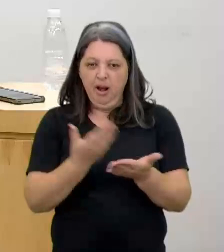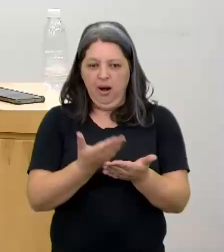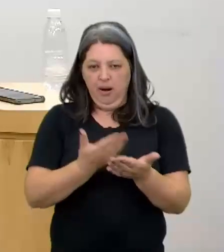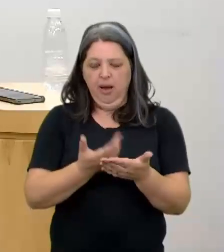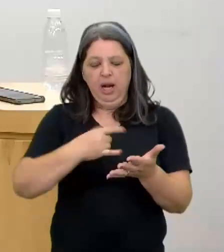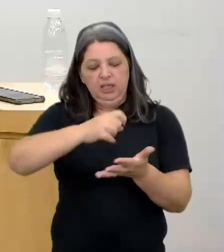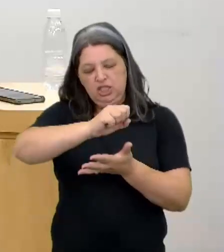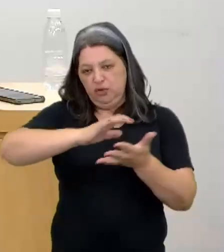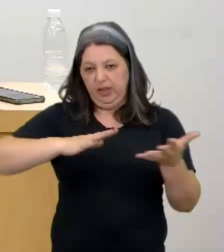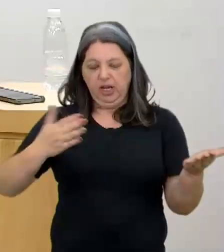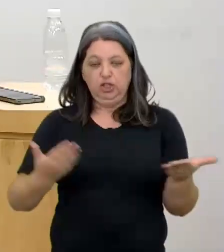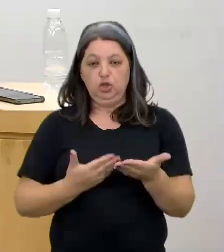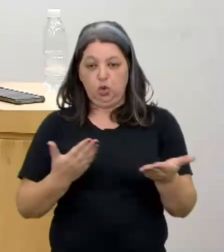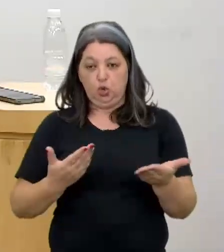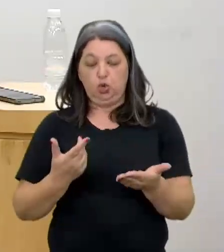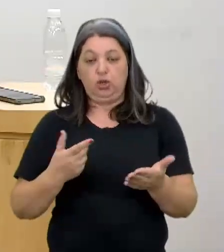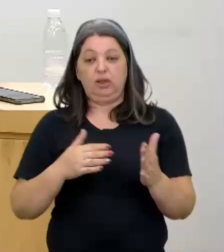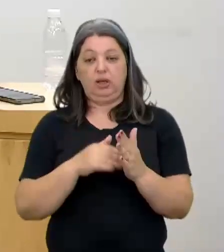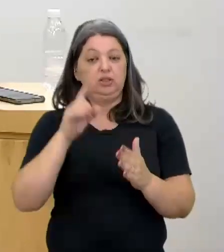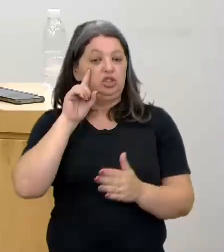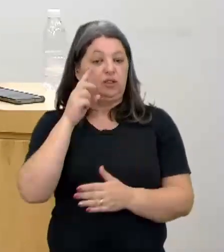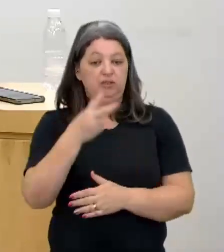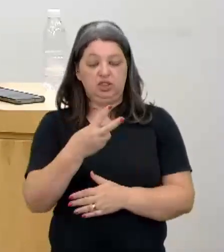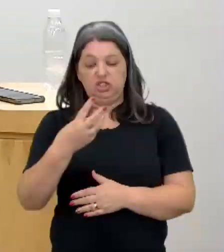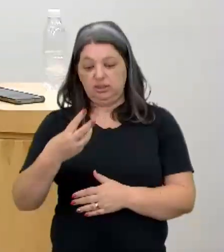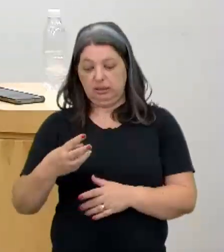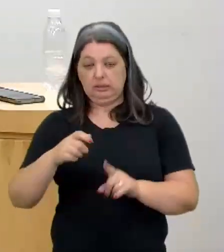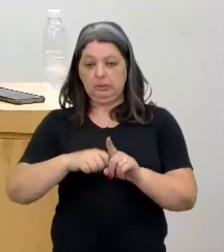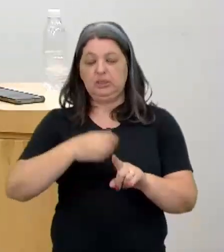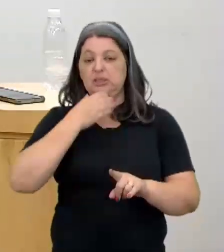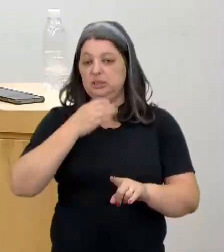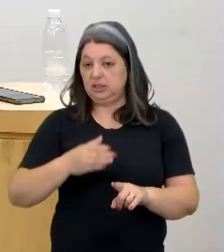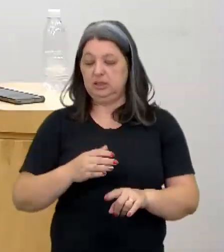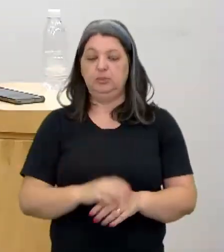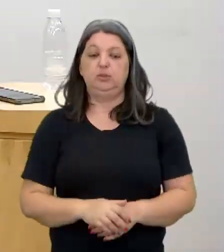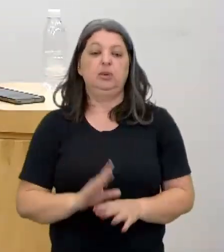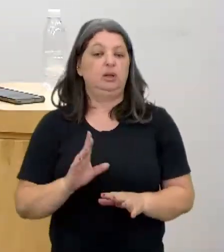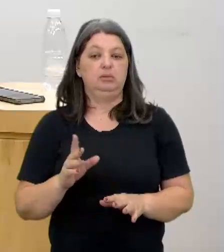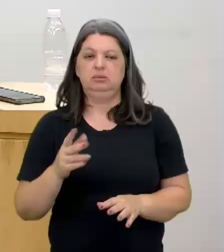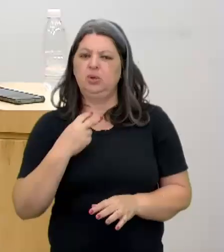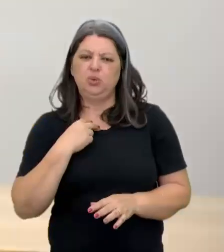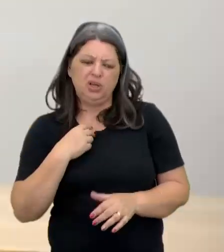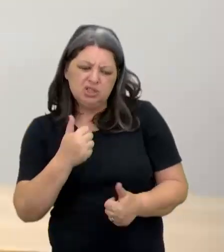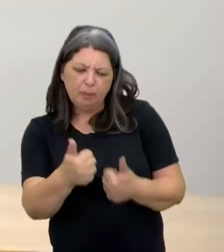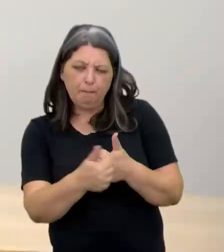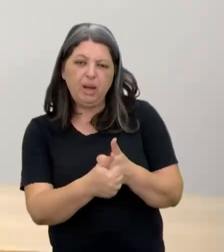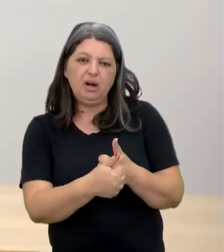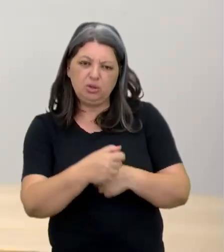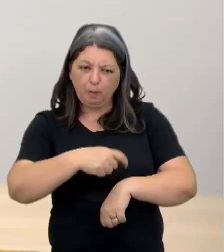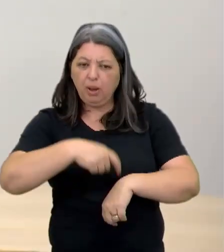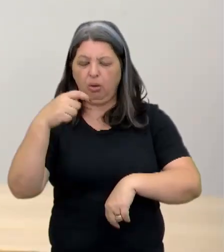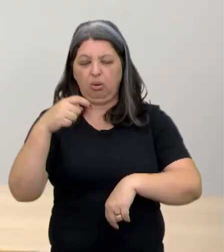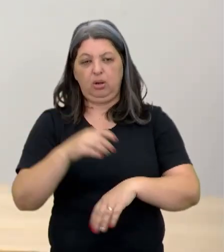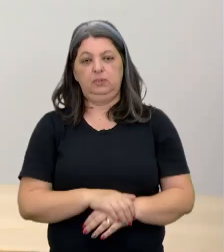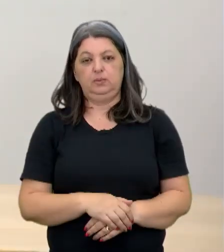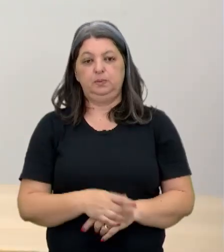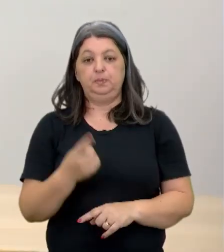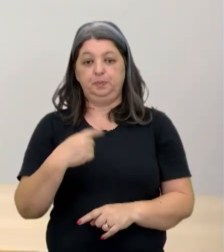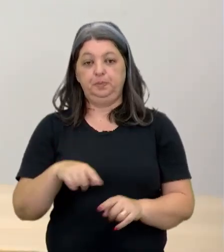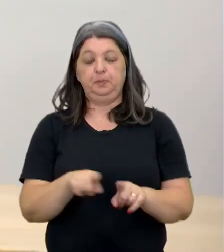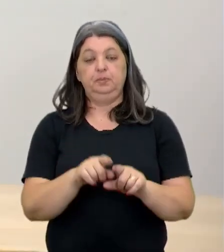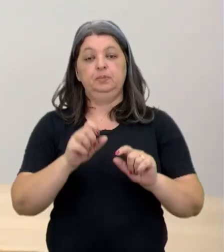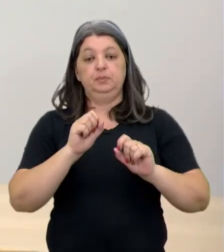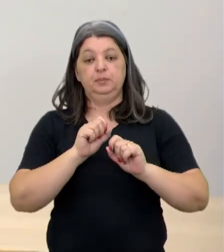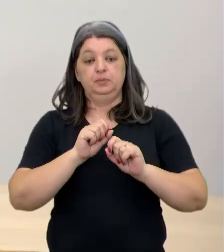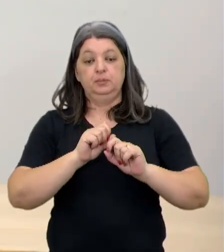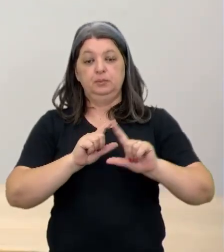tarefa referente à aula de hoje. Vai até o dia 23 de dezembro, mas não deixe para a última hora, né, professora Inês? Isso mesmo, pessoal. Além disso, vai aparecer